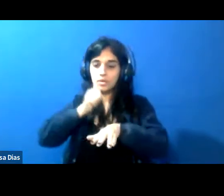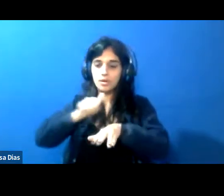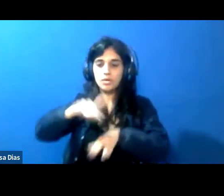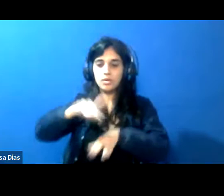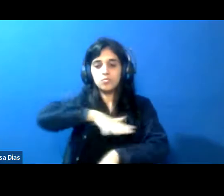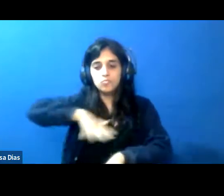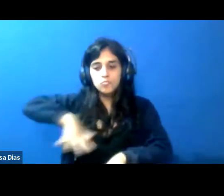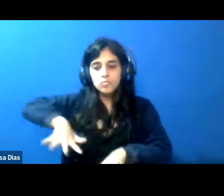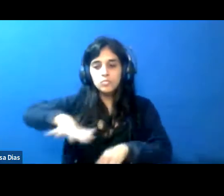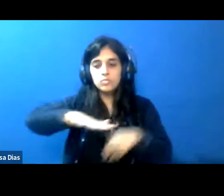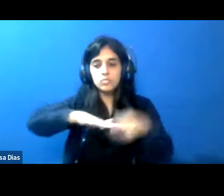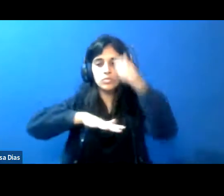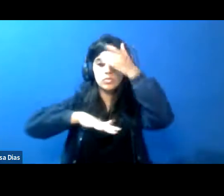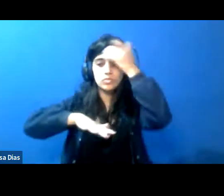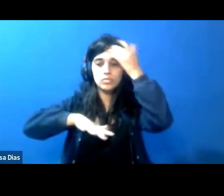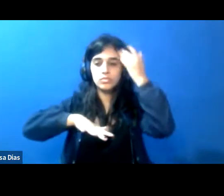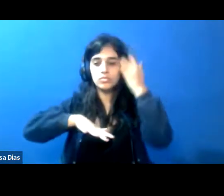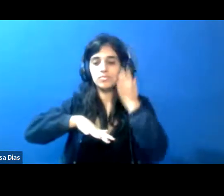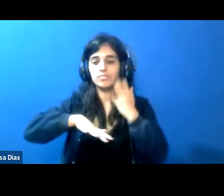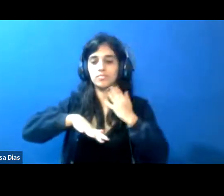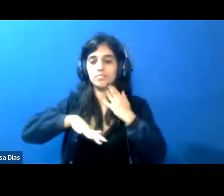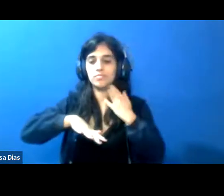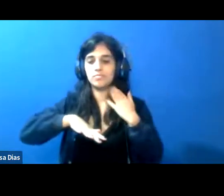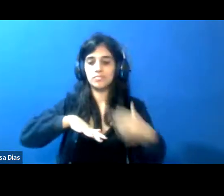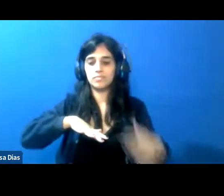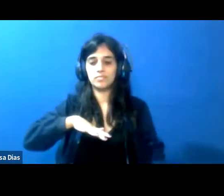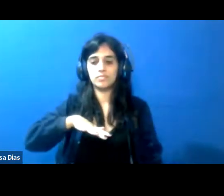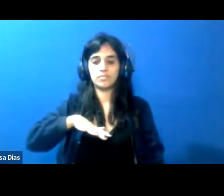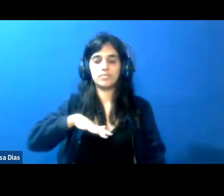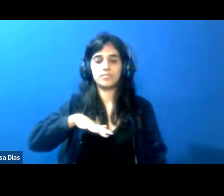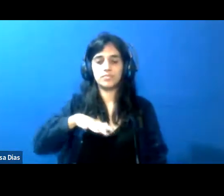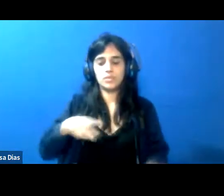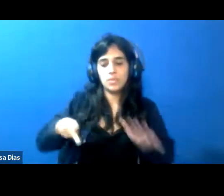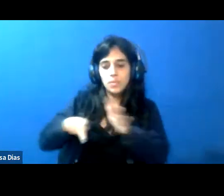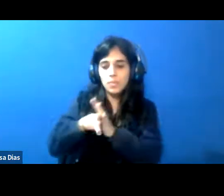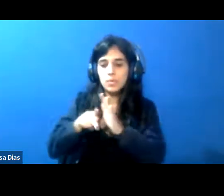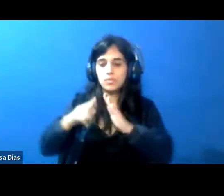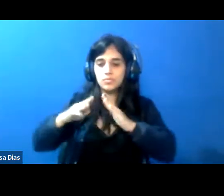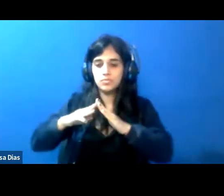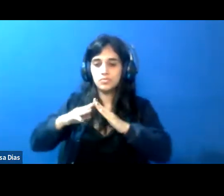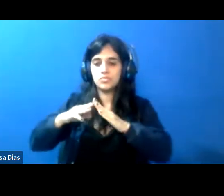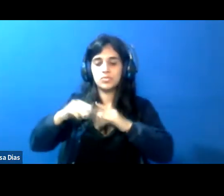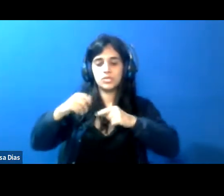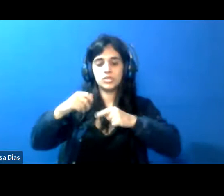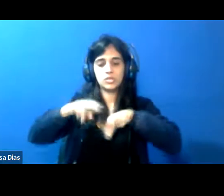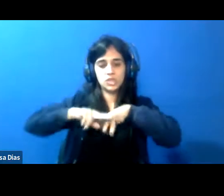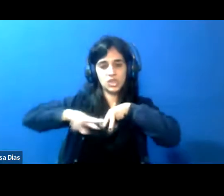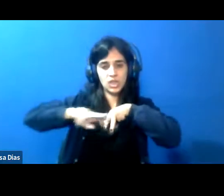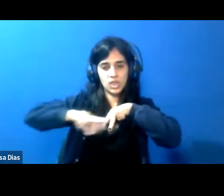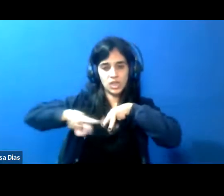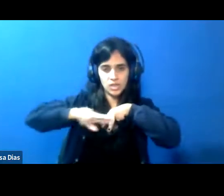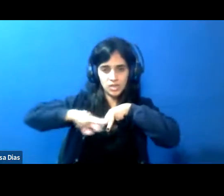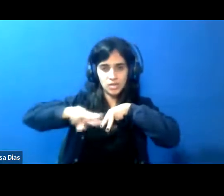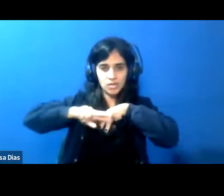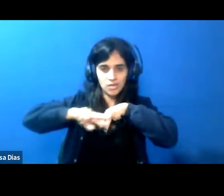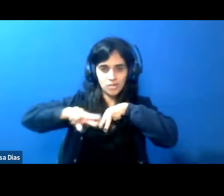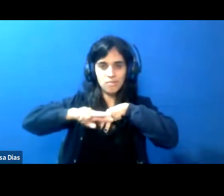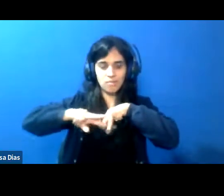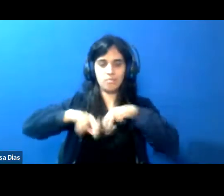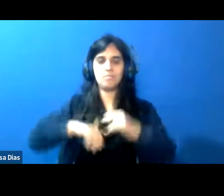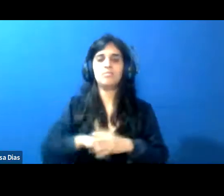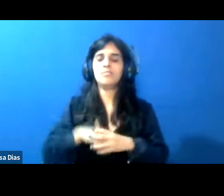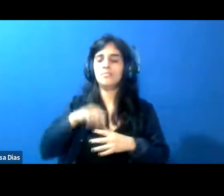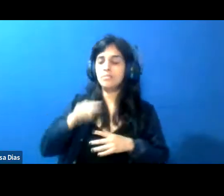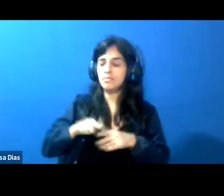de Movimentos Sociais aqui da Tenda do Fazendo Gênero. Ela é jornalista, ela é comunicadora popular, é